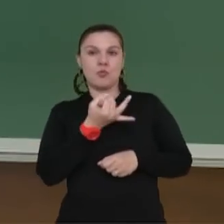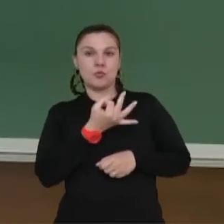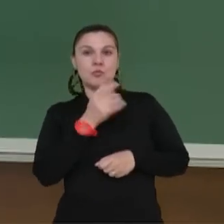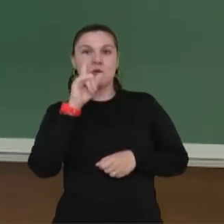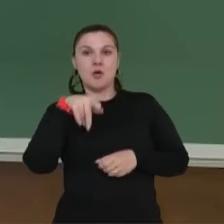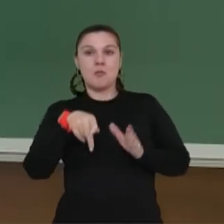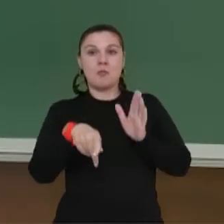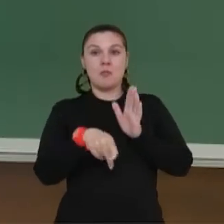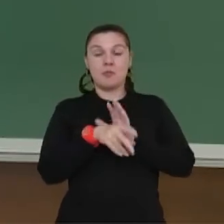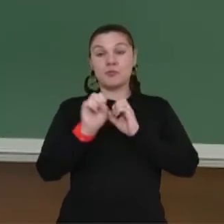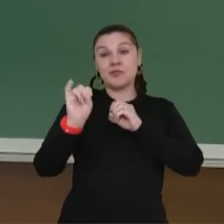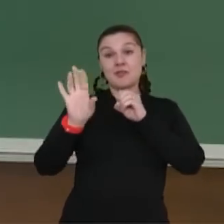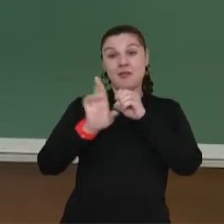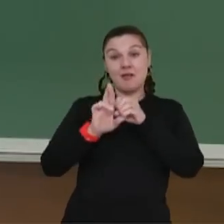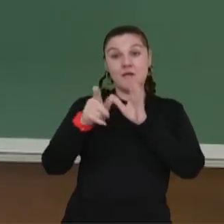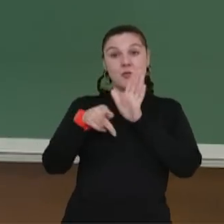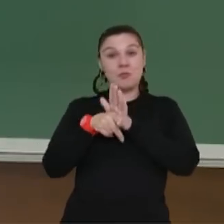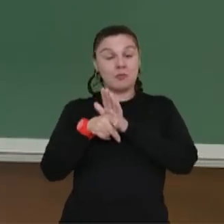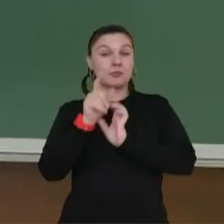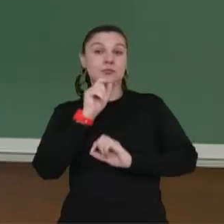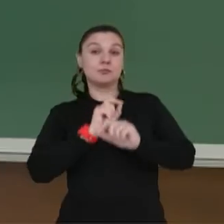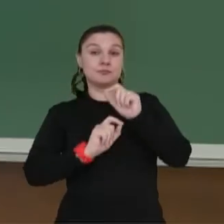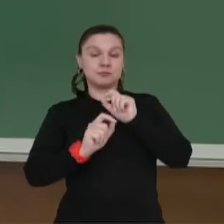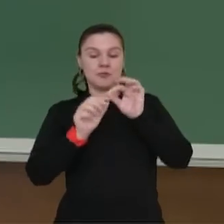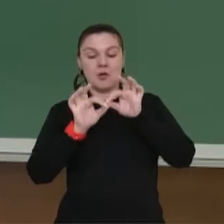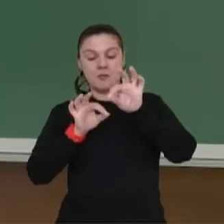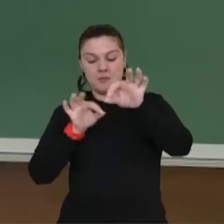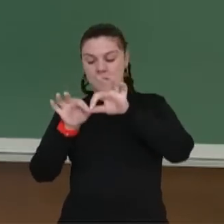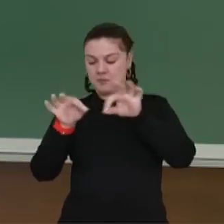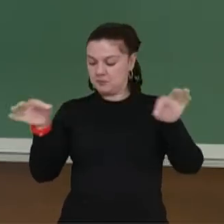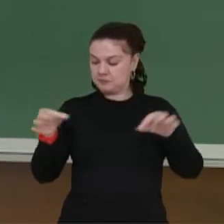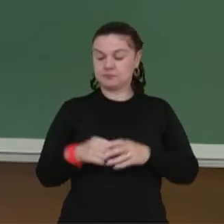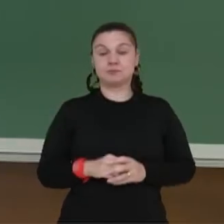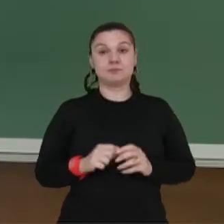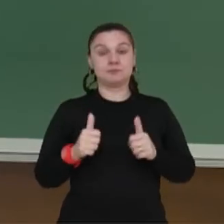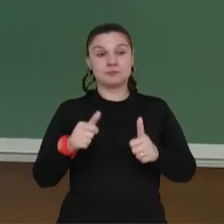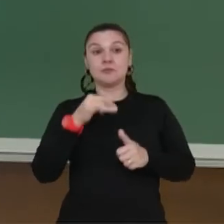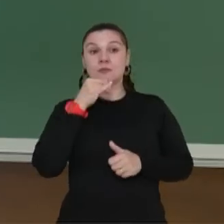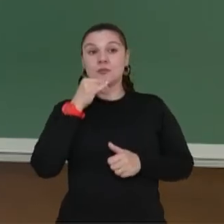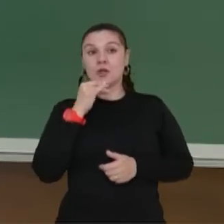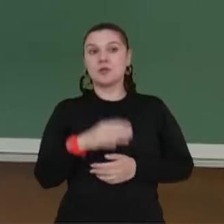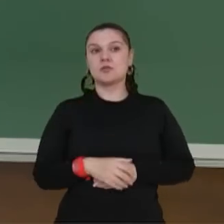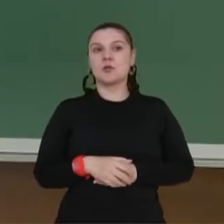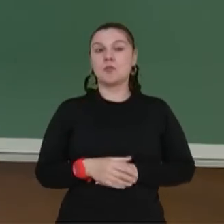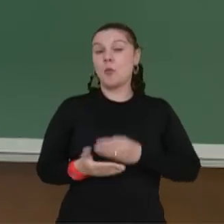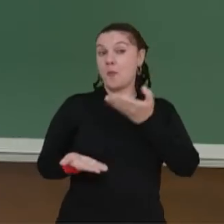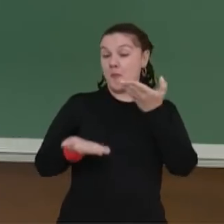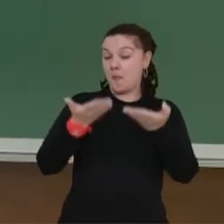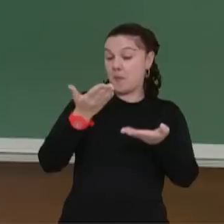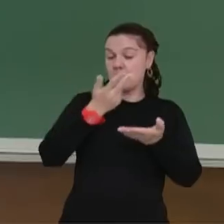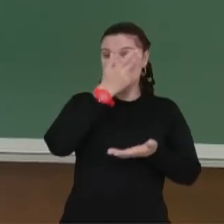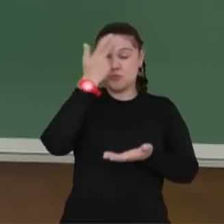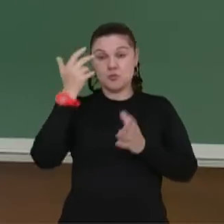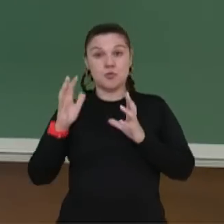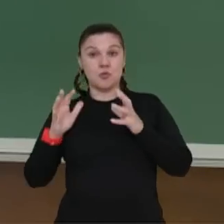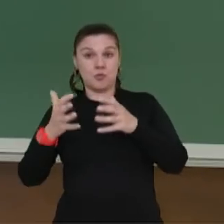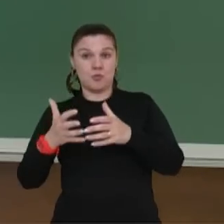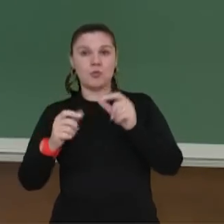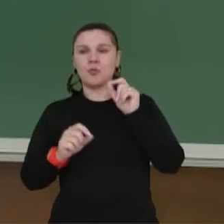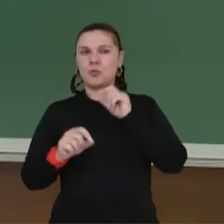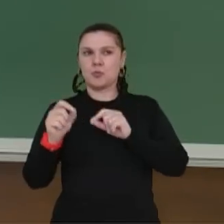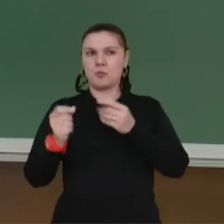são números racionais, resultado de medições, certo? Exemplo, massa dos indivíduos de um conjunto. A